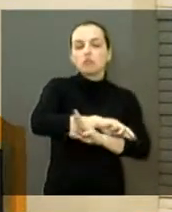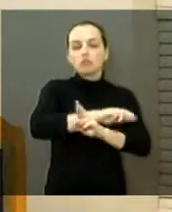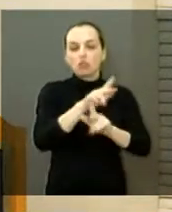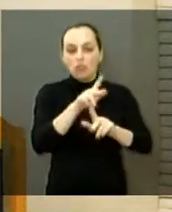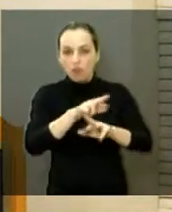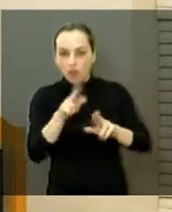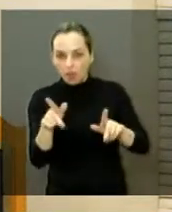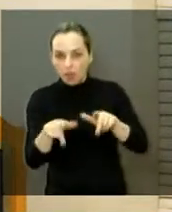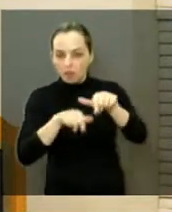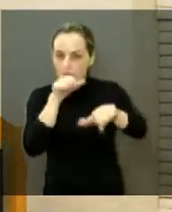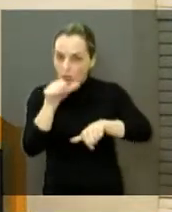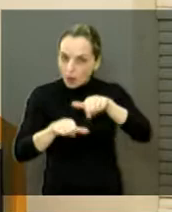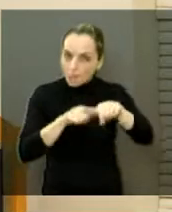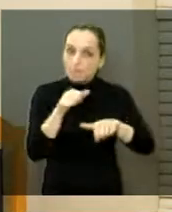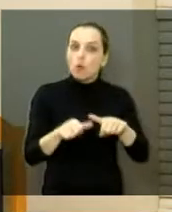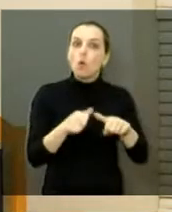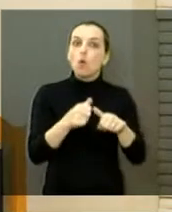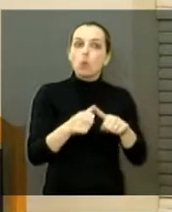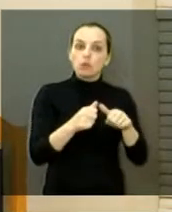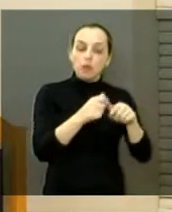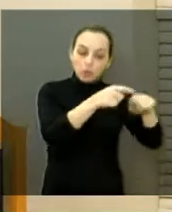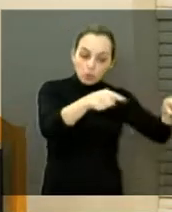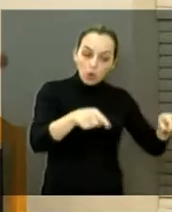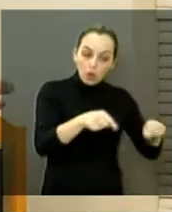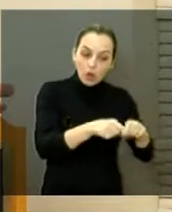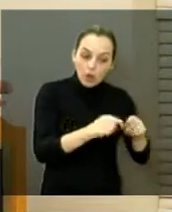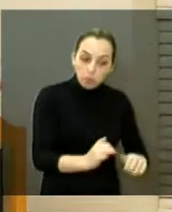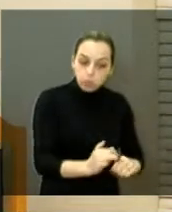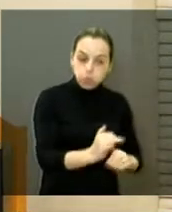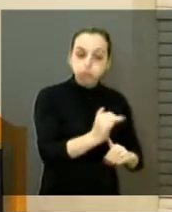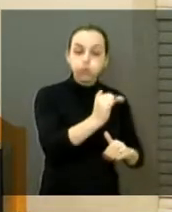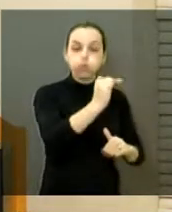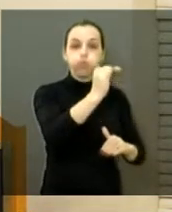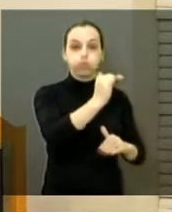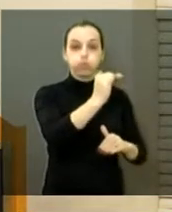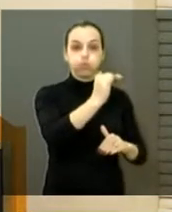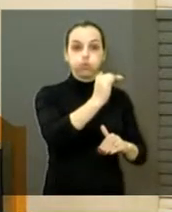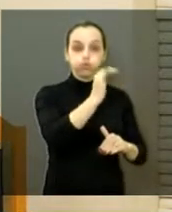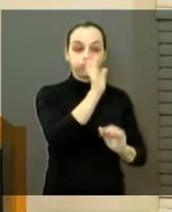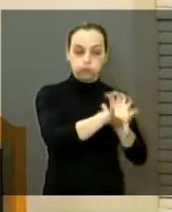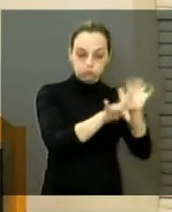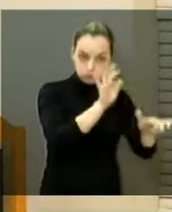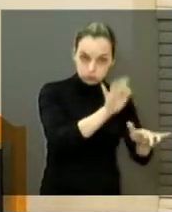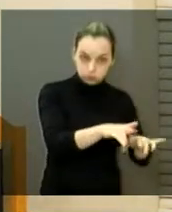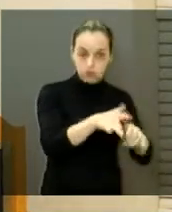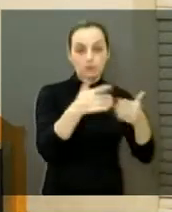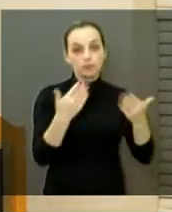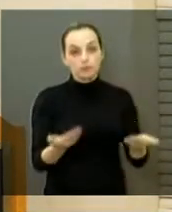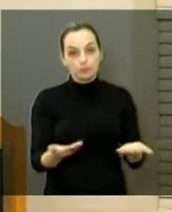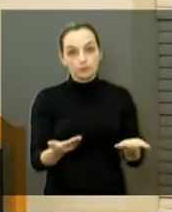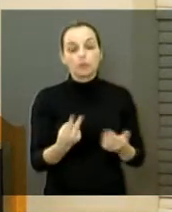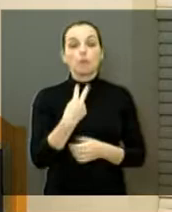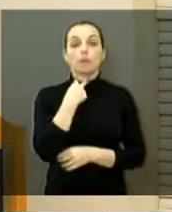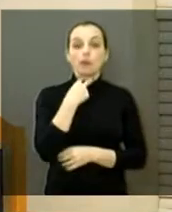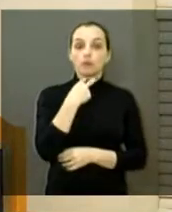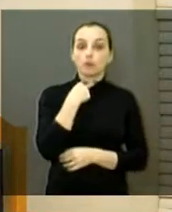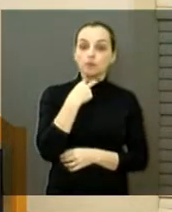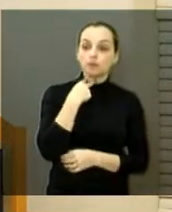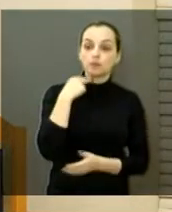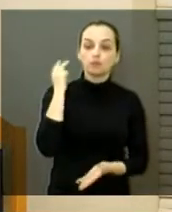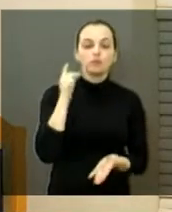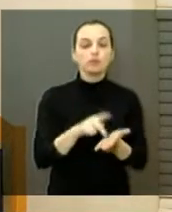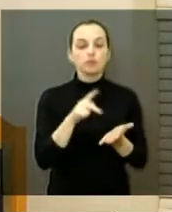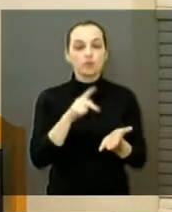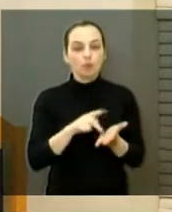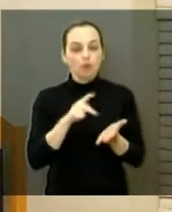conta diferente, acaba saturando o bolsão, que é para pequena quantidade, acaba não sendo contemplada a situação. Não pode, realmente... Eu